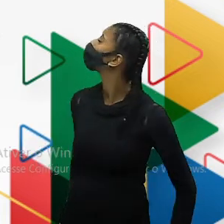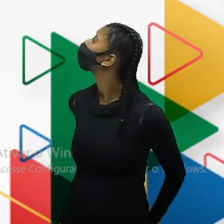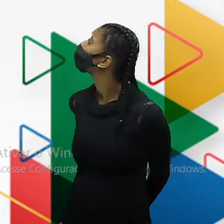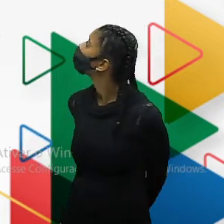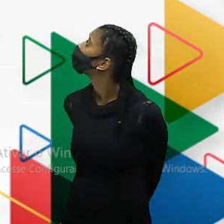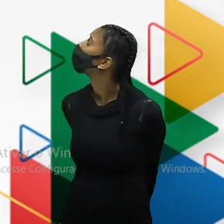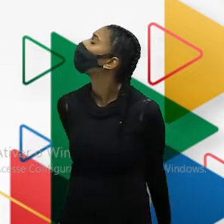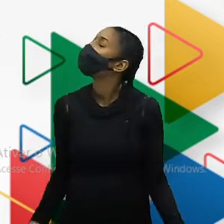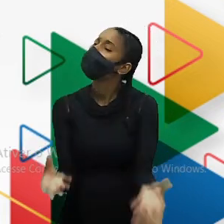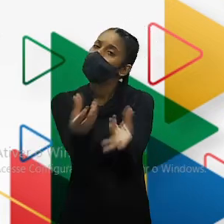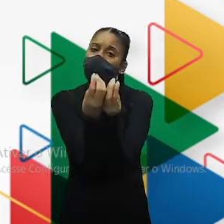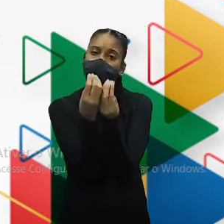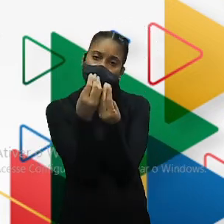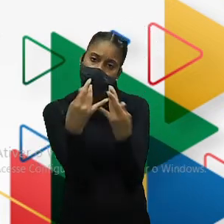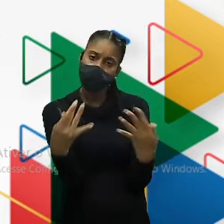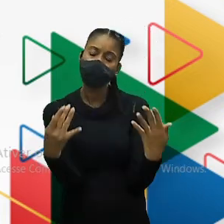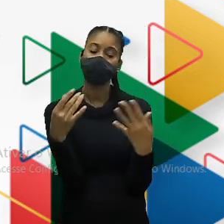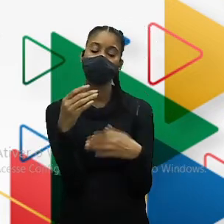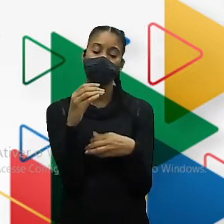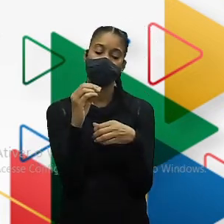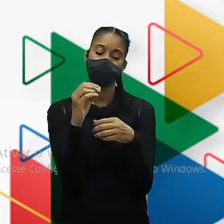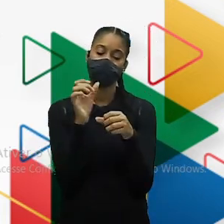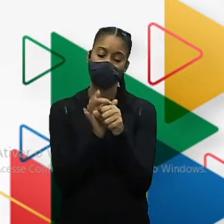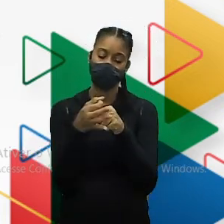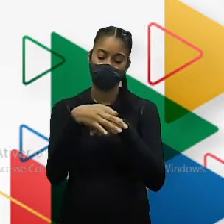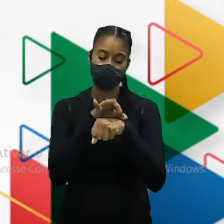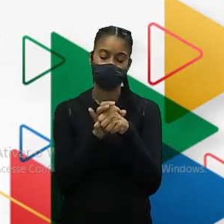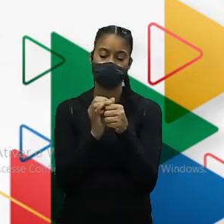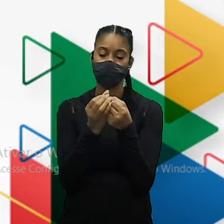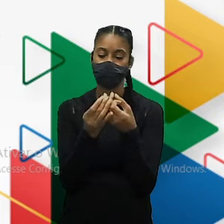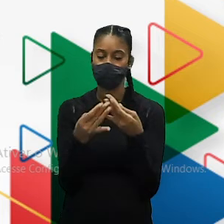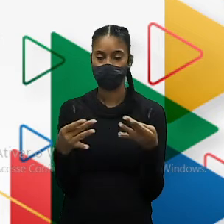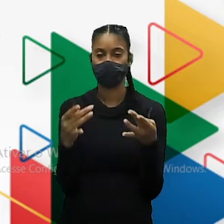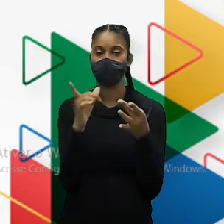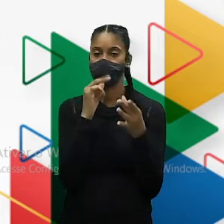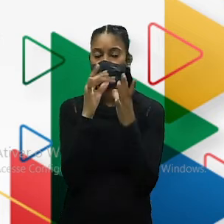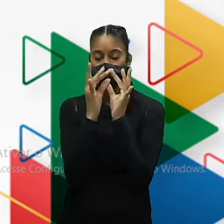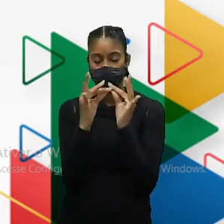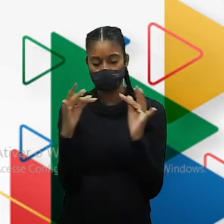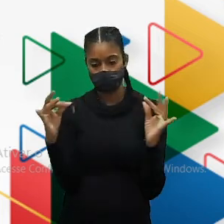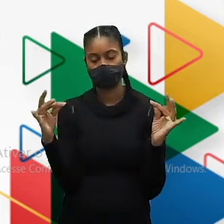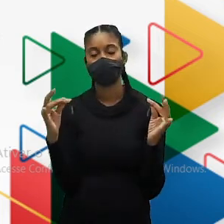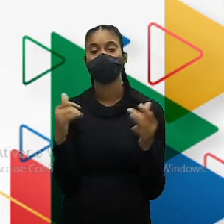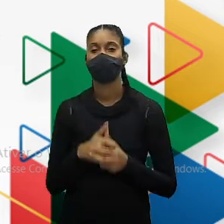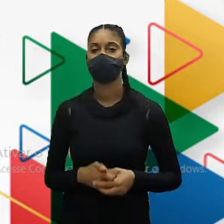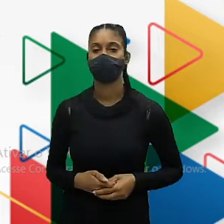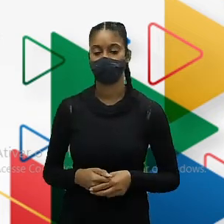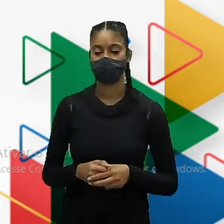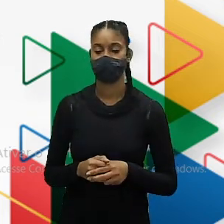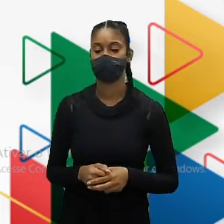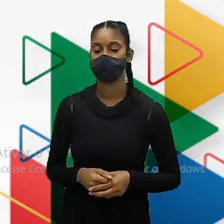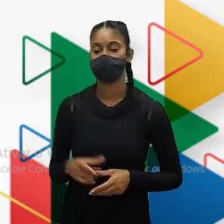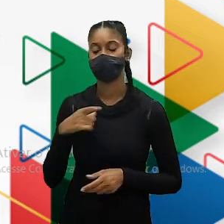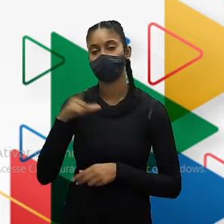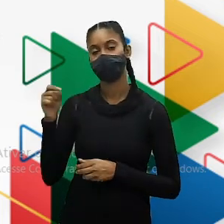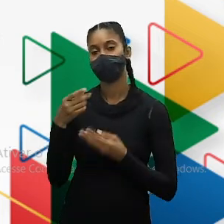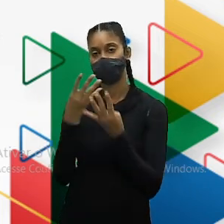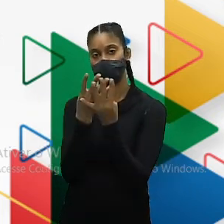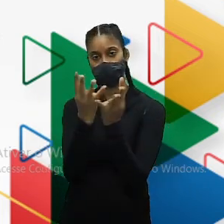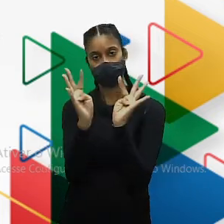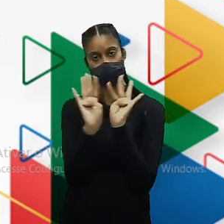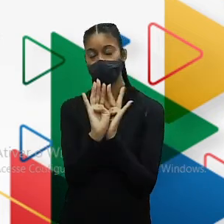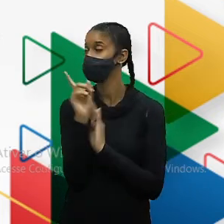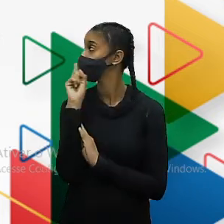ou desidratação de células ou de estruturas que tenham membranas semipermeáveis. Aí a gente tem um